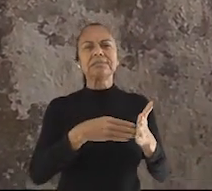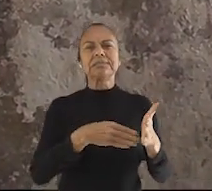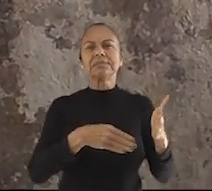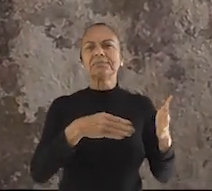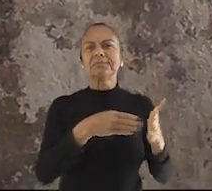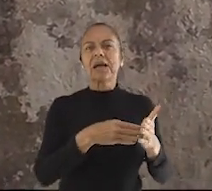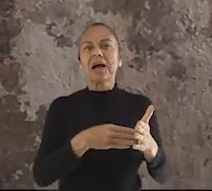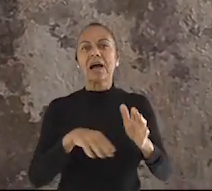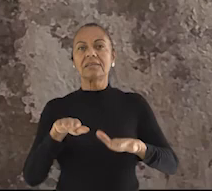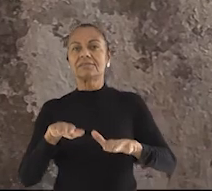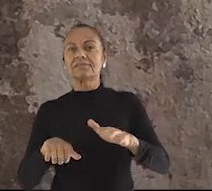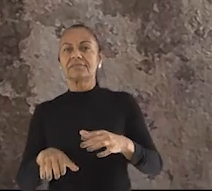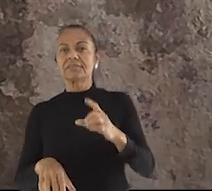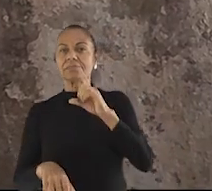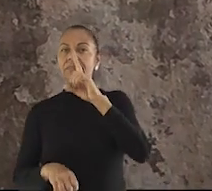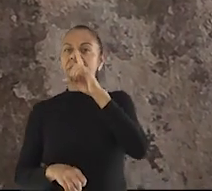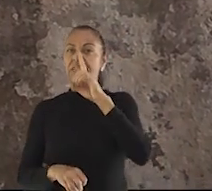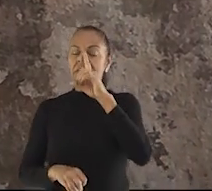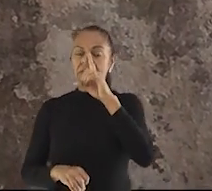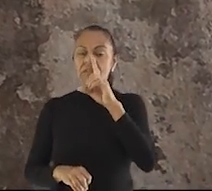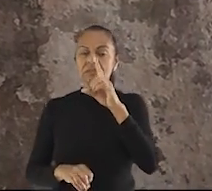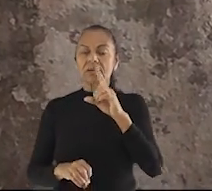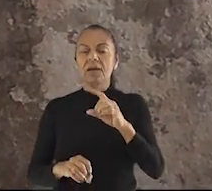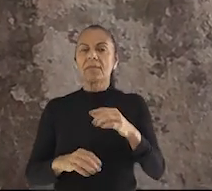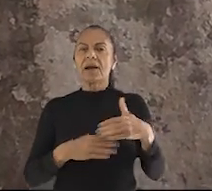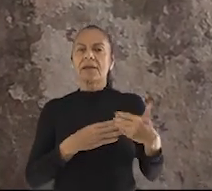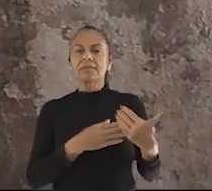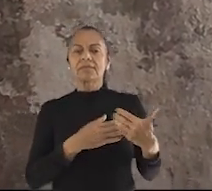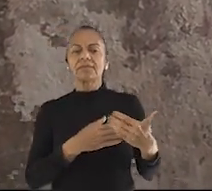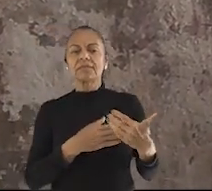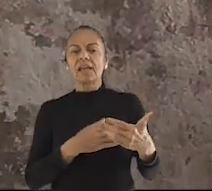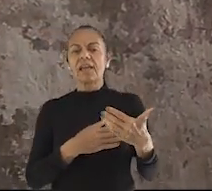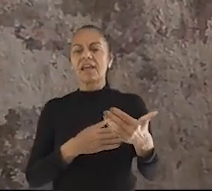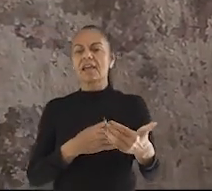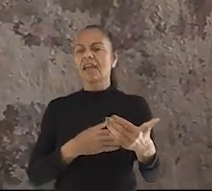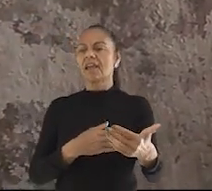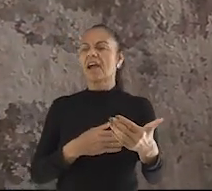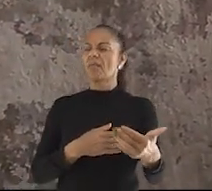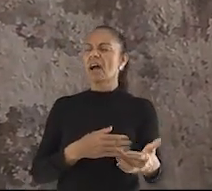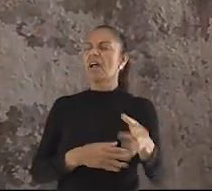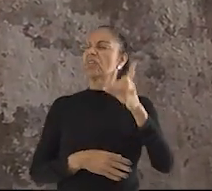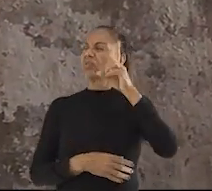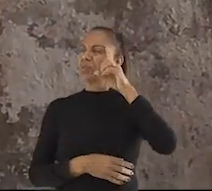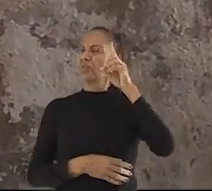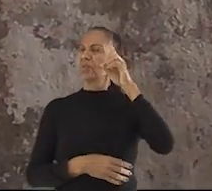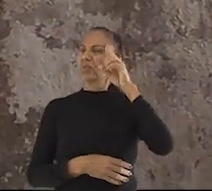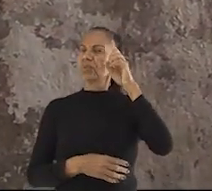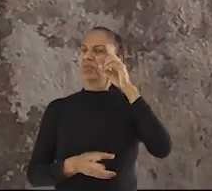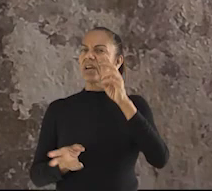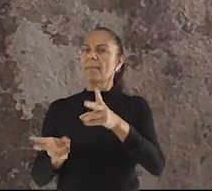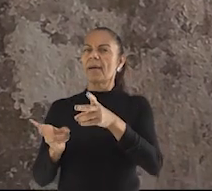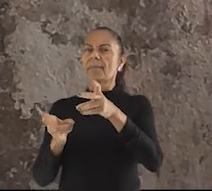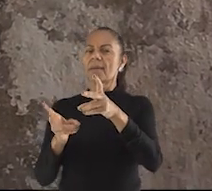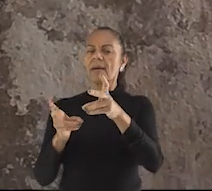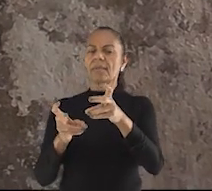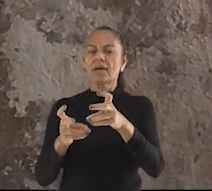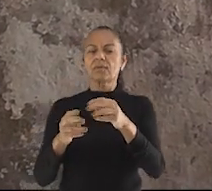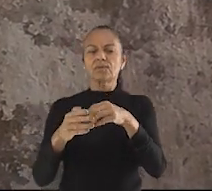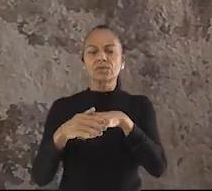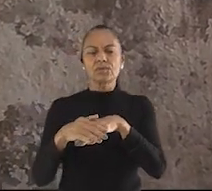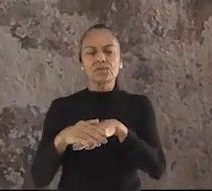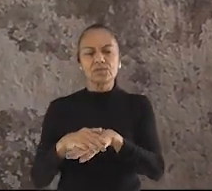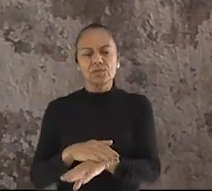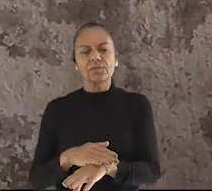não sabe se tem saída. A rua às vezes é perigosa. Só que com o tempo você começa, eu passo todo dia nessa